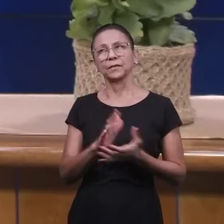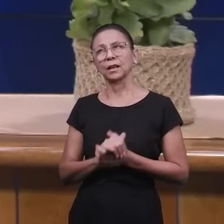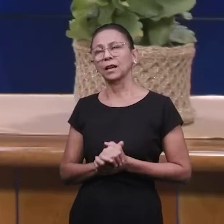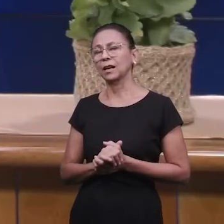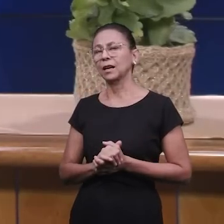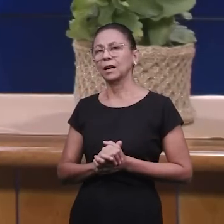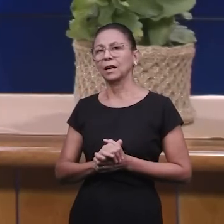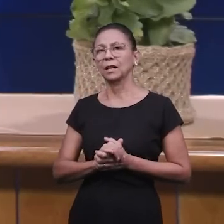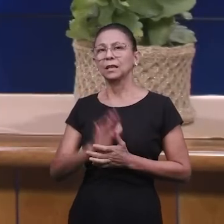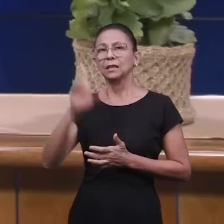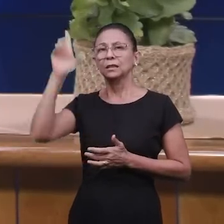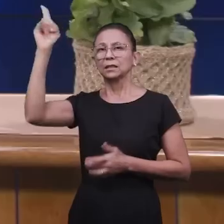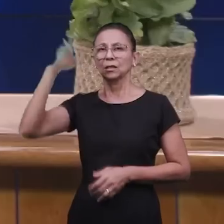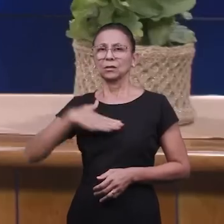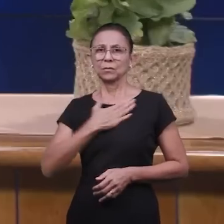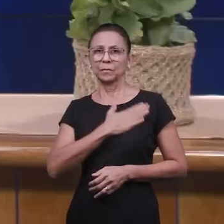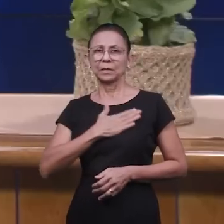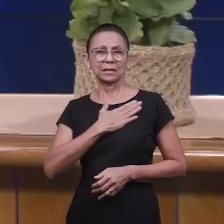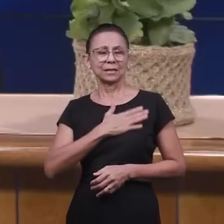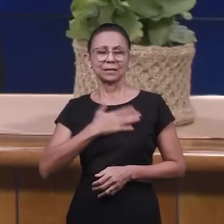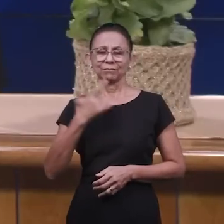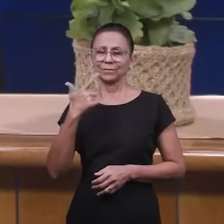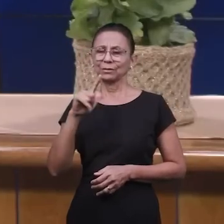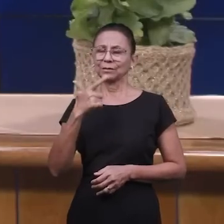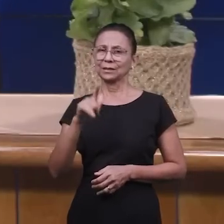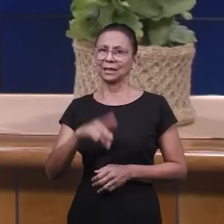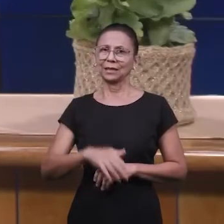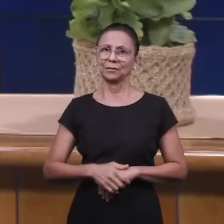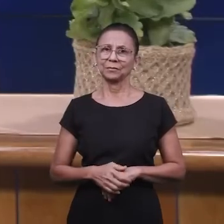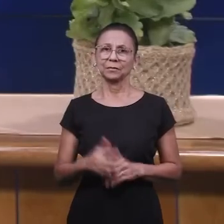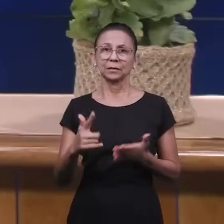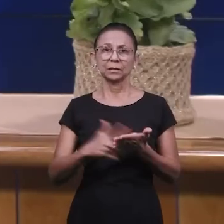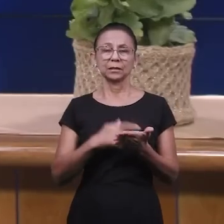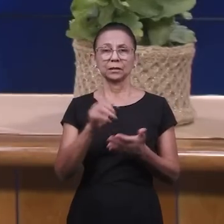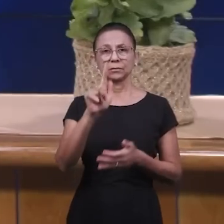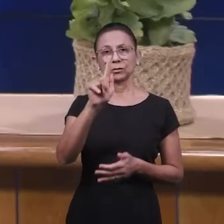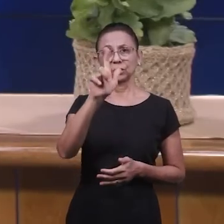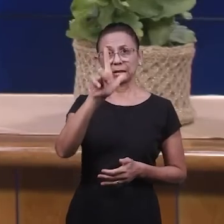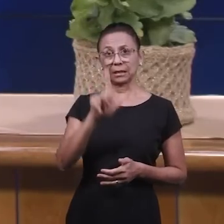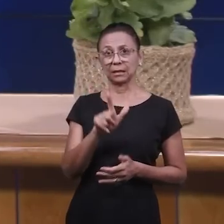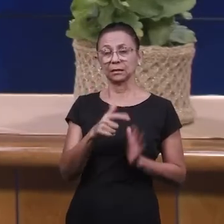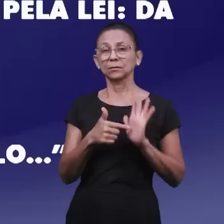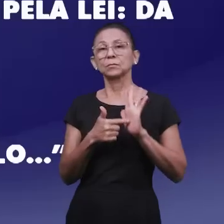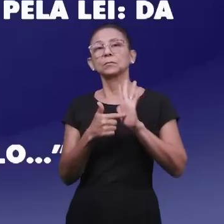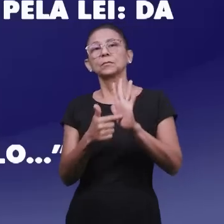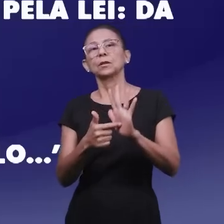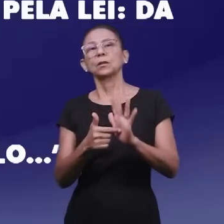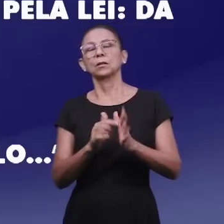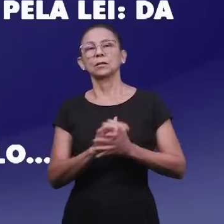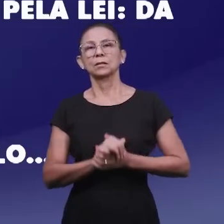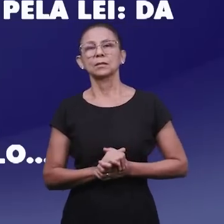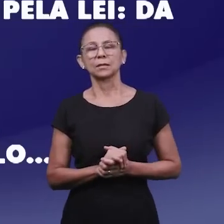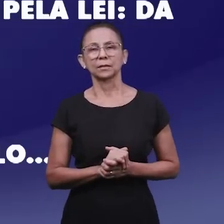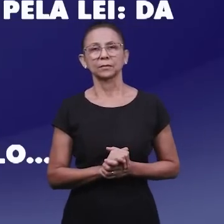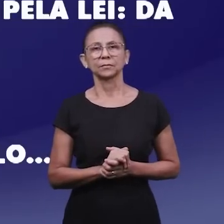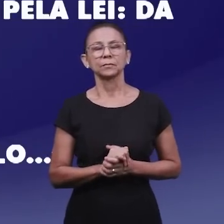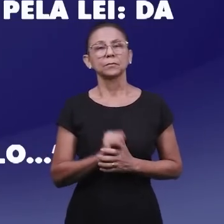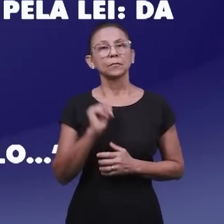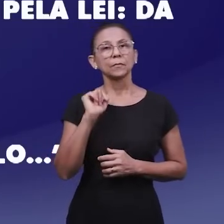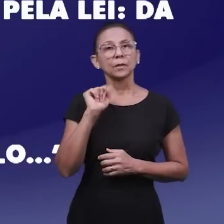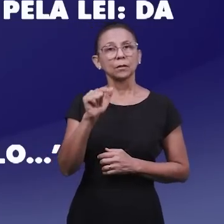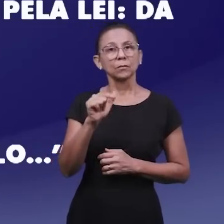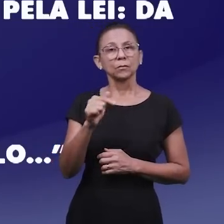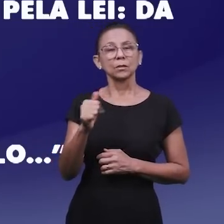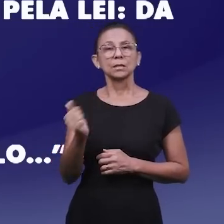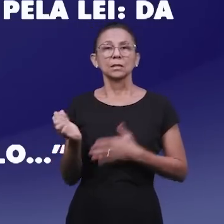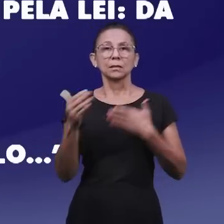Gálatas porque os Gálatas eles começaram no Espírito e agora Paulo falou, o que está acontecendo com os irmãos em Gálatas? Os galácticos.